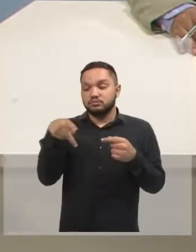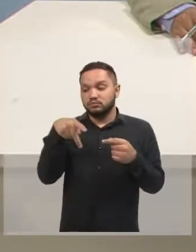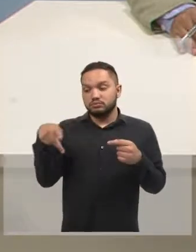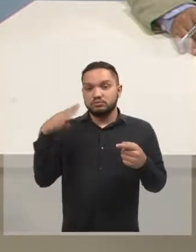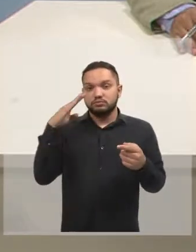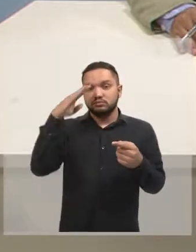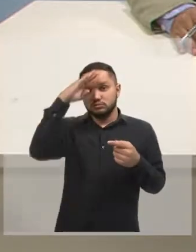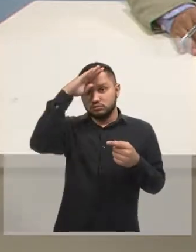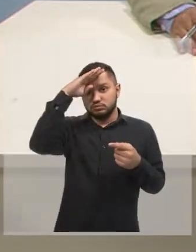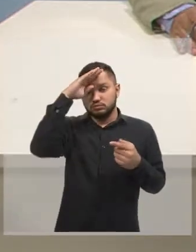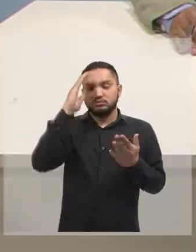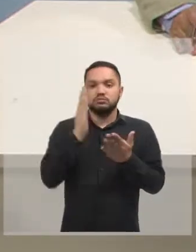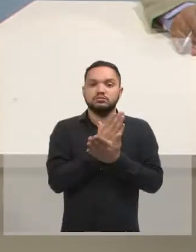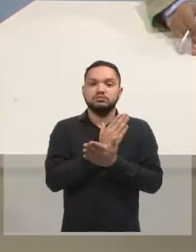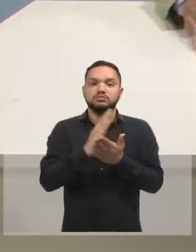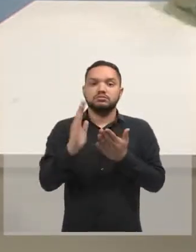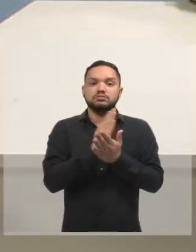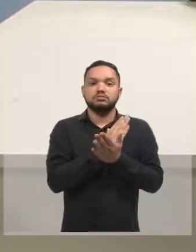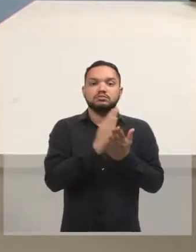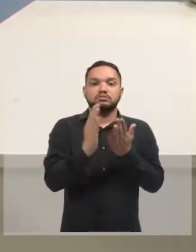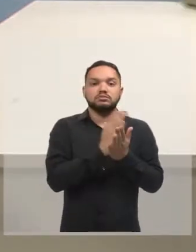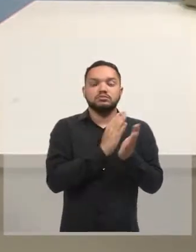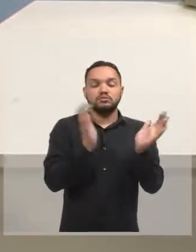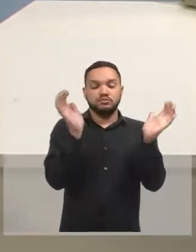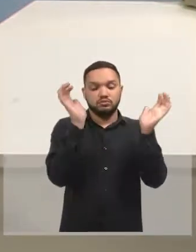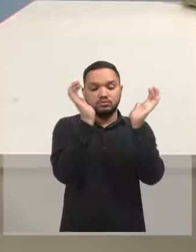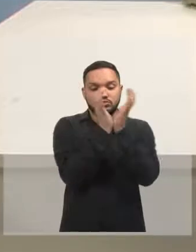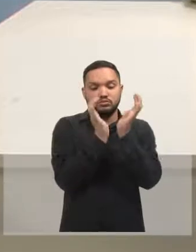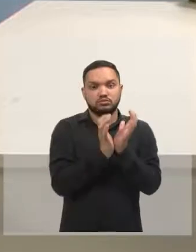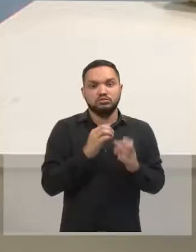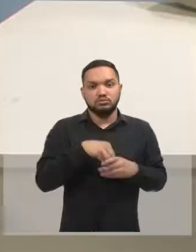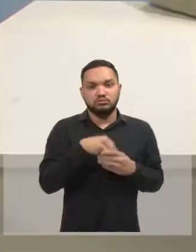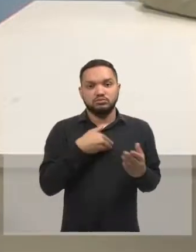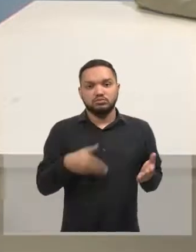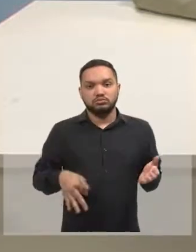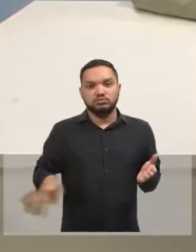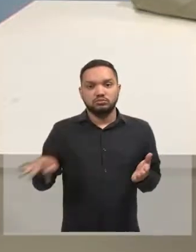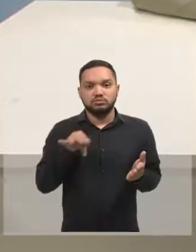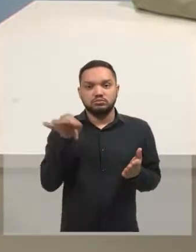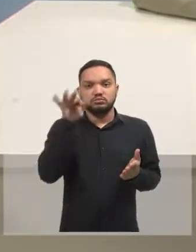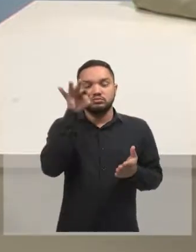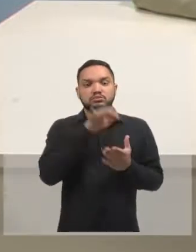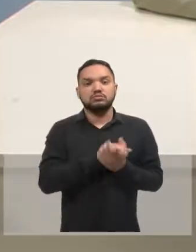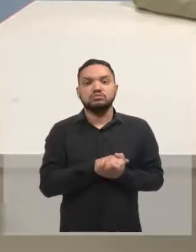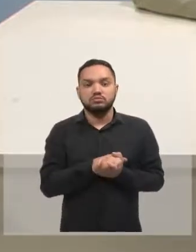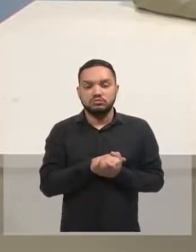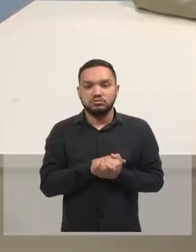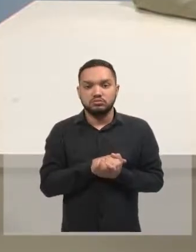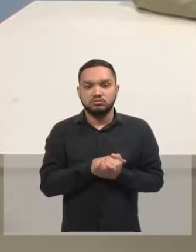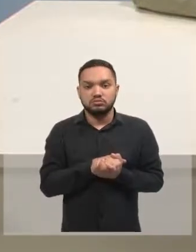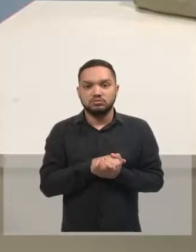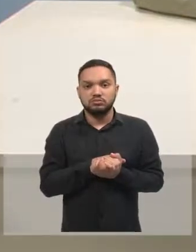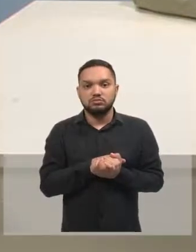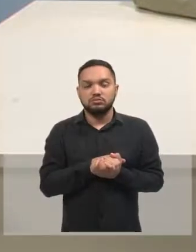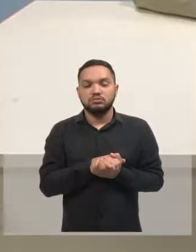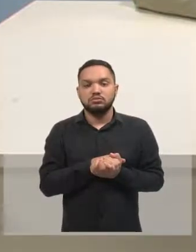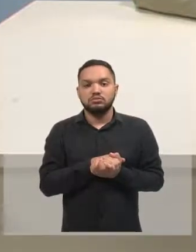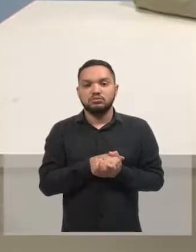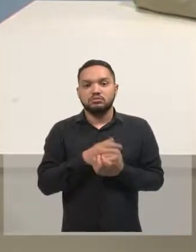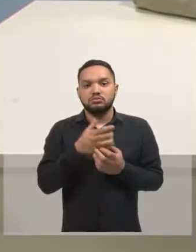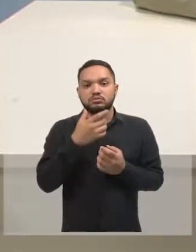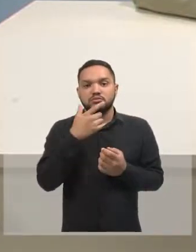Jair Messias Bolsonaro e alguns setores do governo federal, capitaneado pelo autotitulado